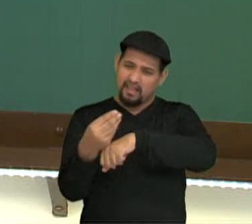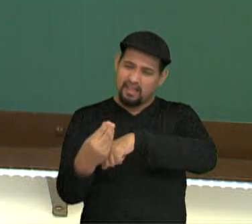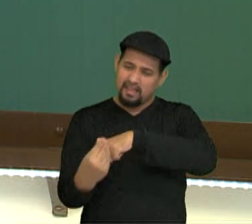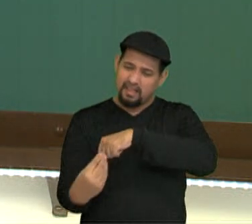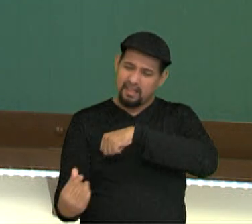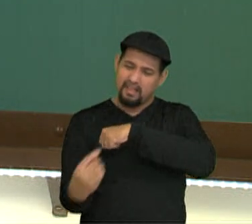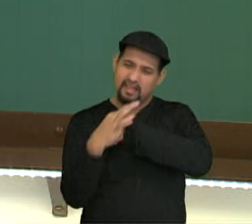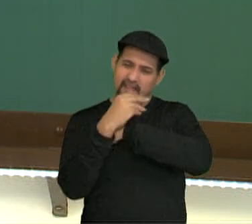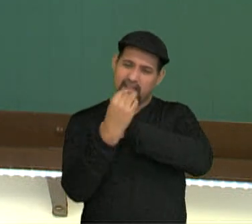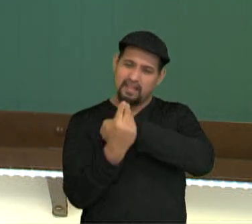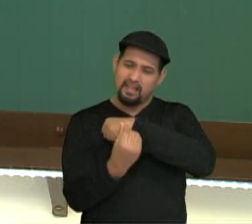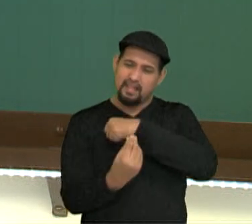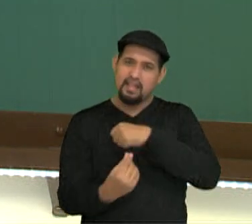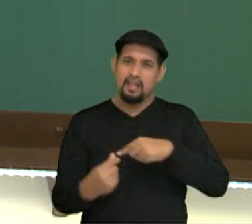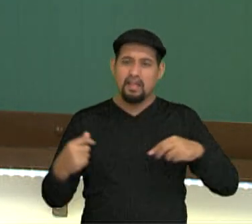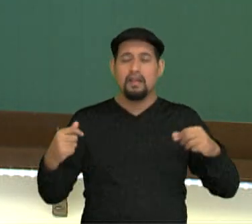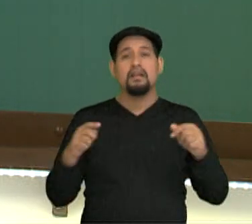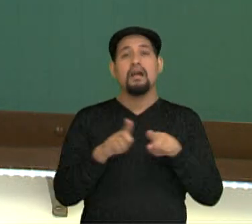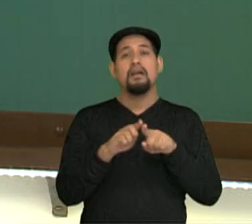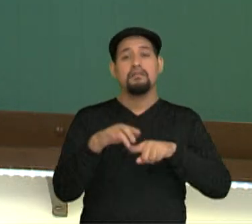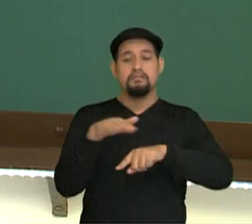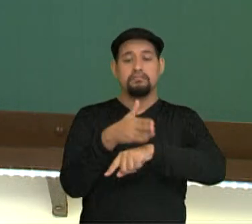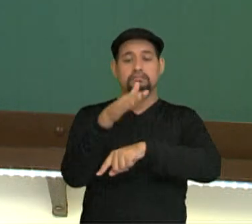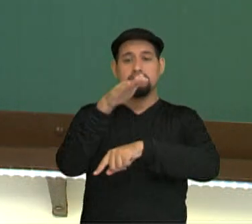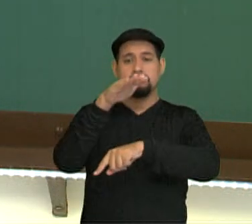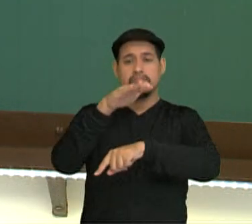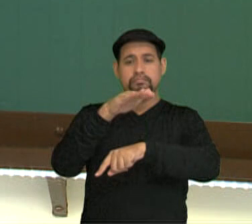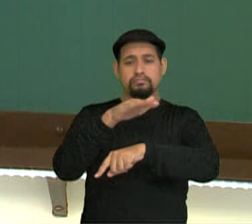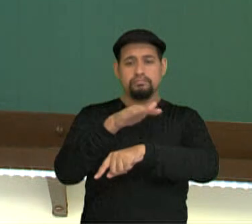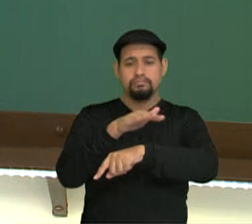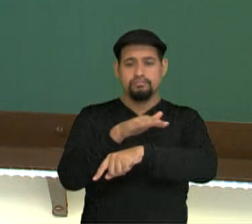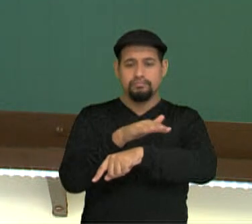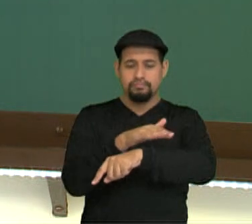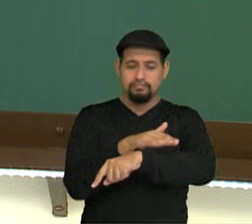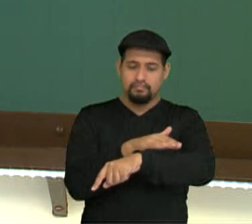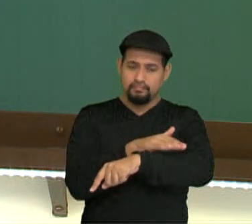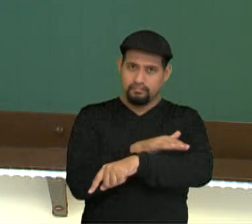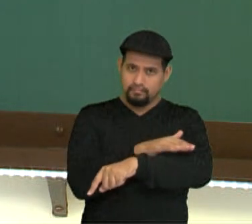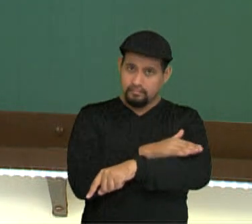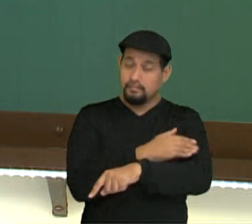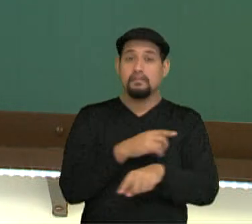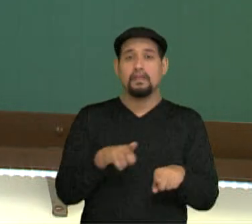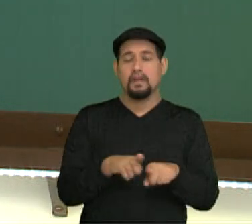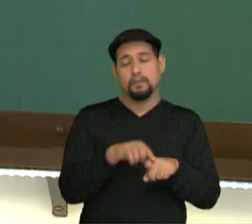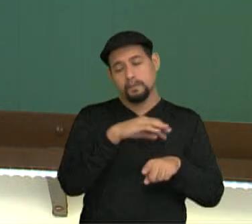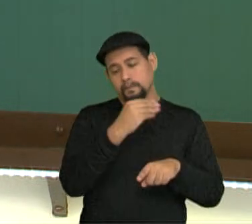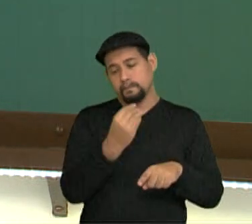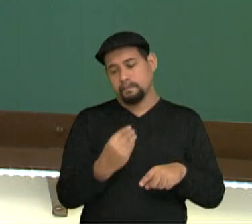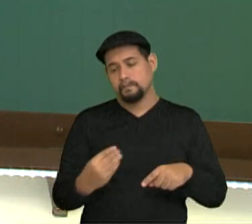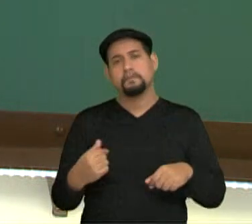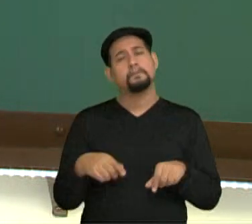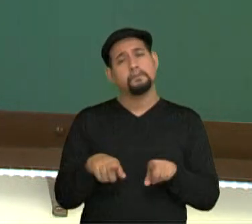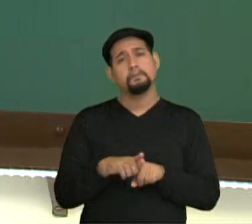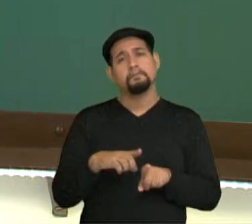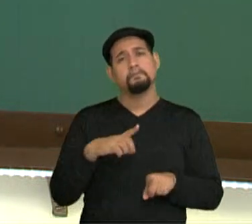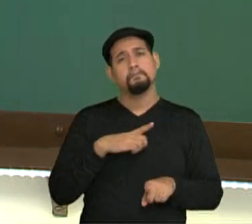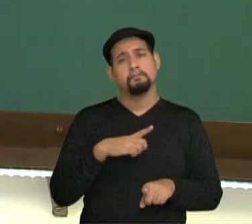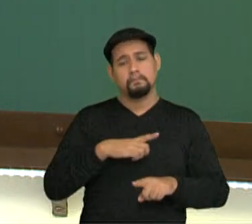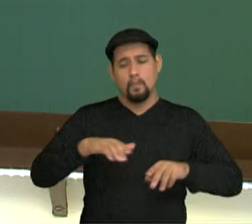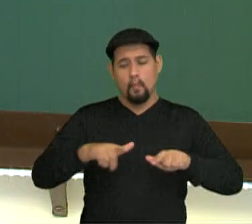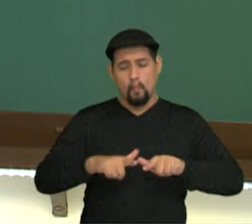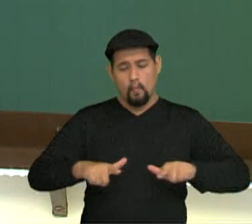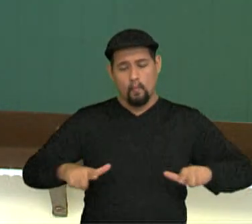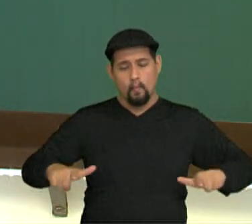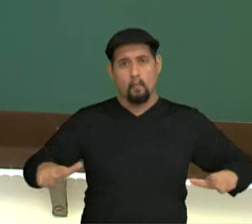áreas mais elevadas, eles se depositam nas áreas mais baixas, ou seja, acabam se depositando também nas planícies.